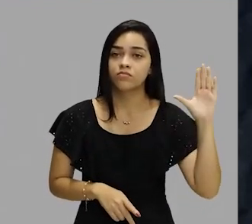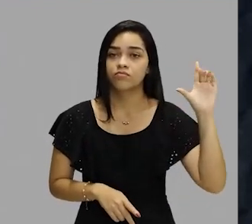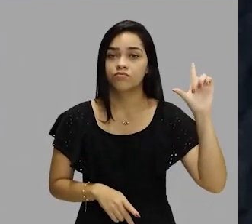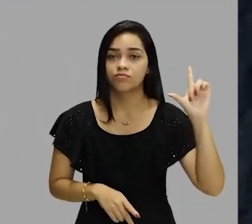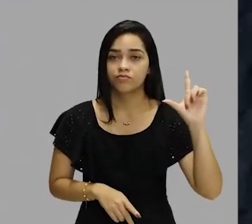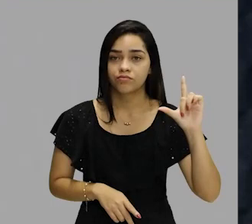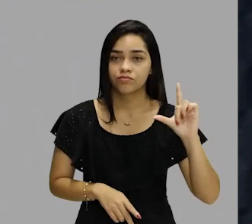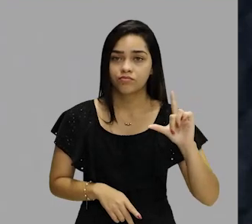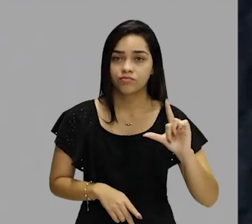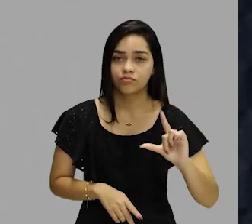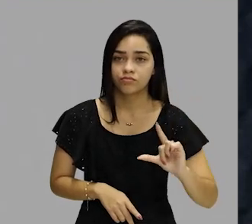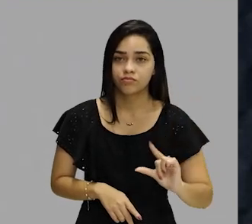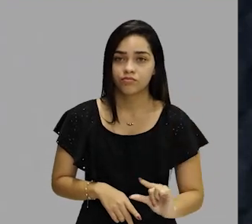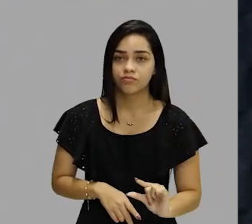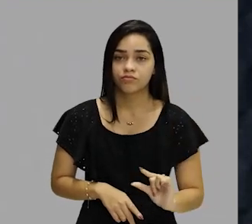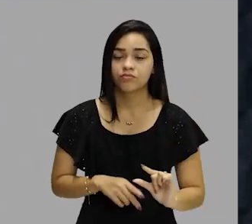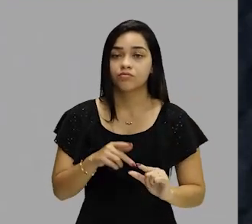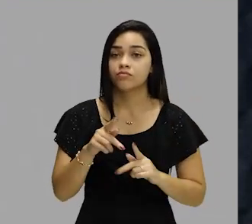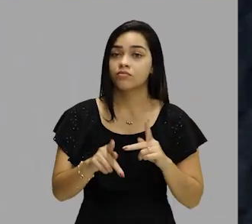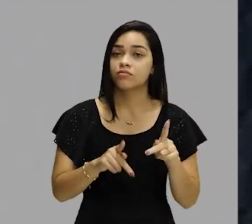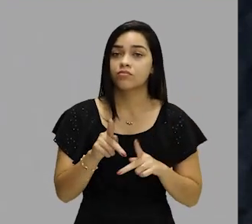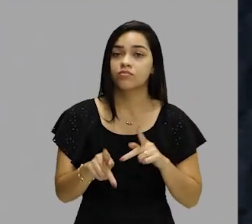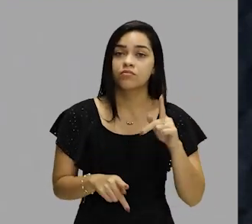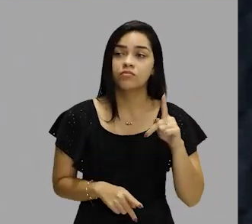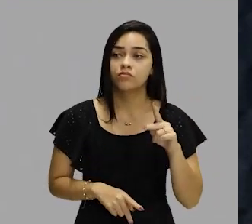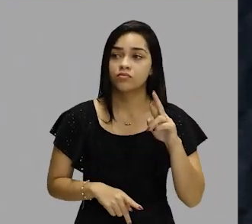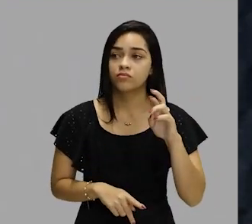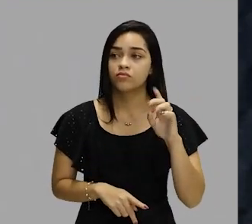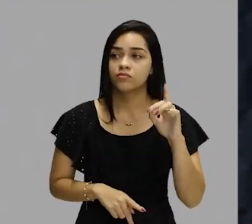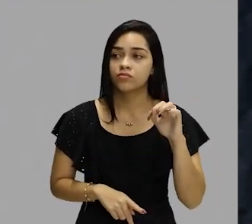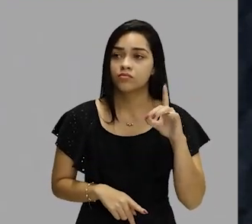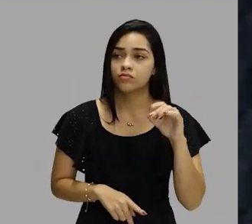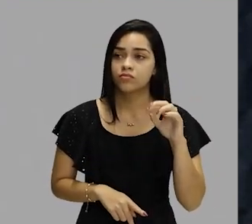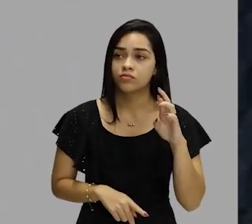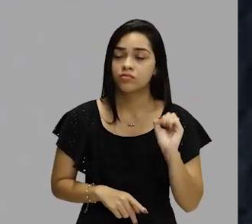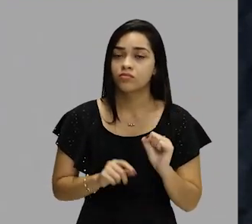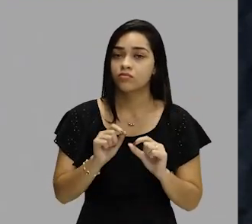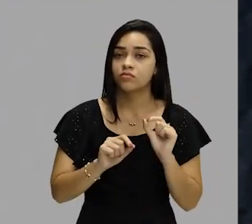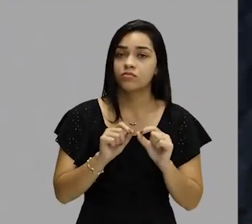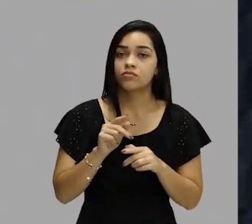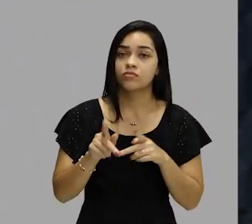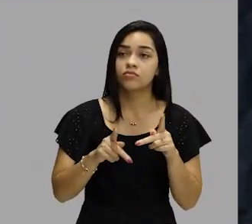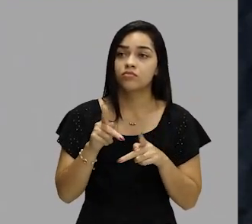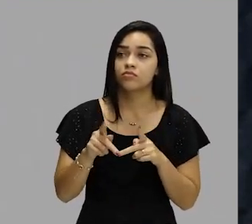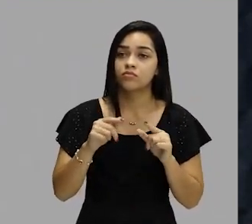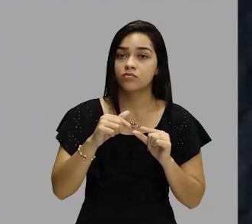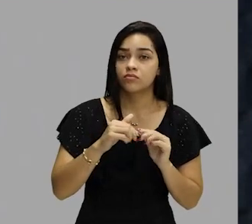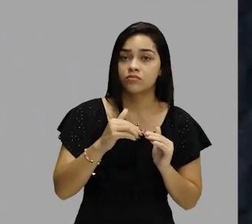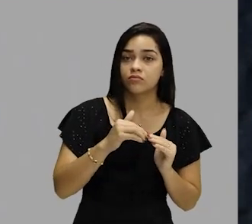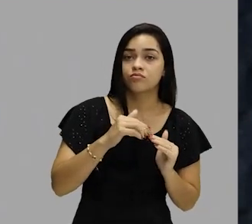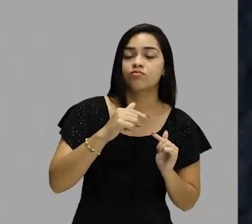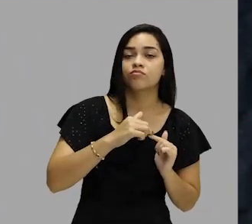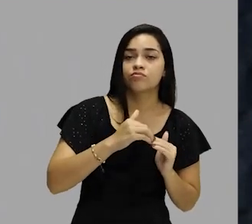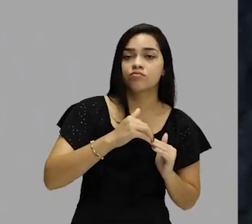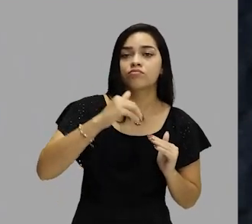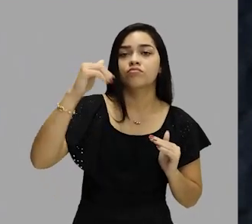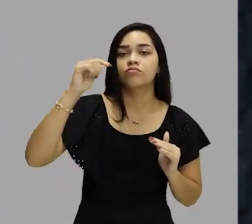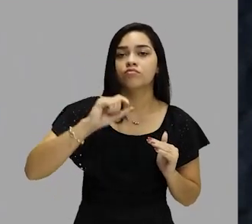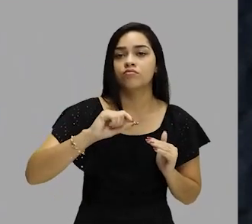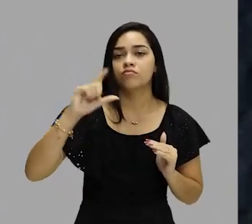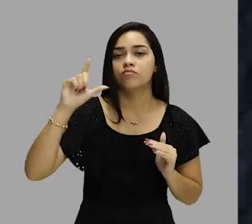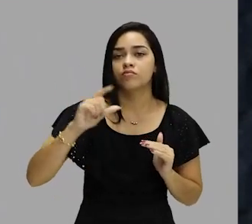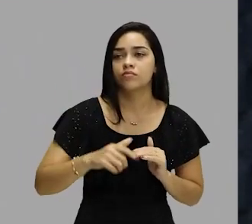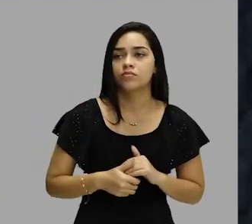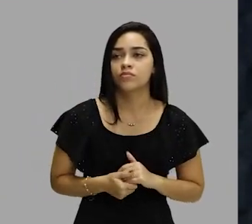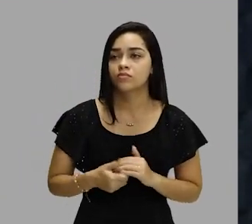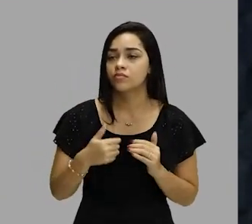novamente. Esse declínio da população de predadores fez com que a população de presas subisse novamente. Então,